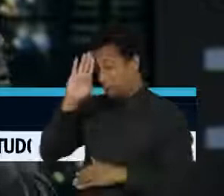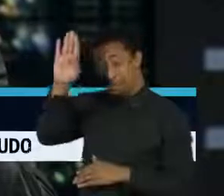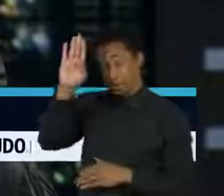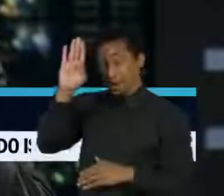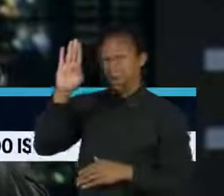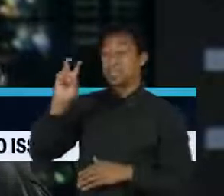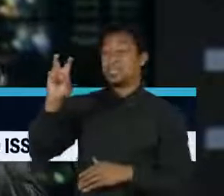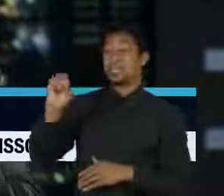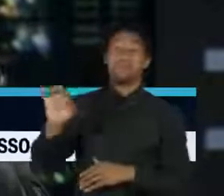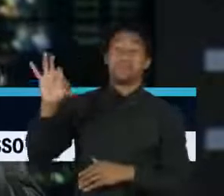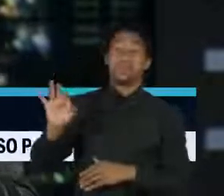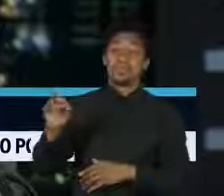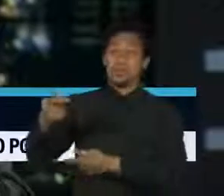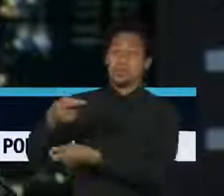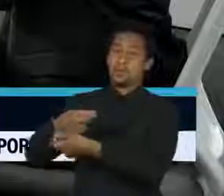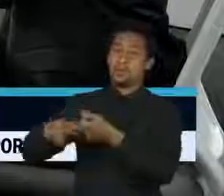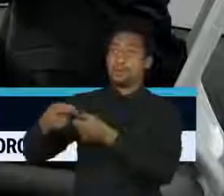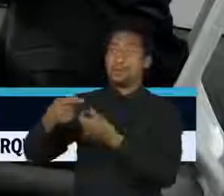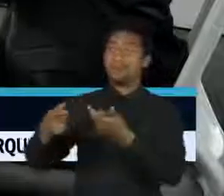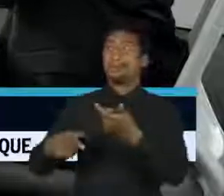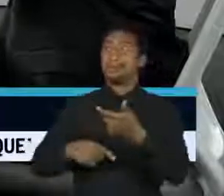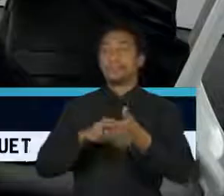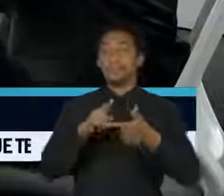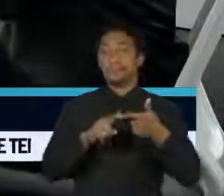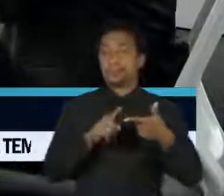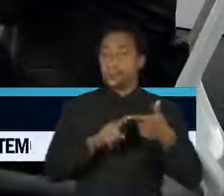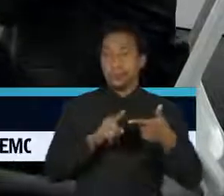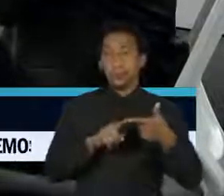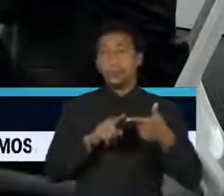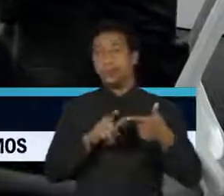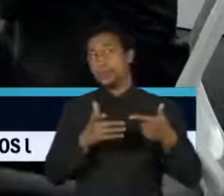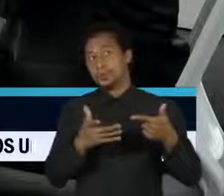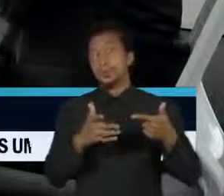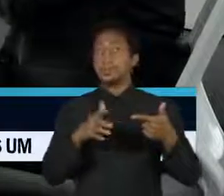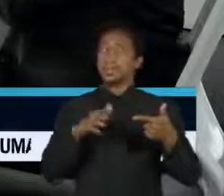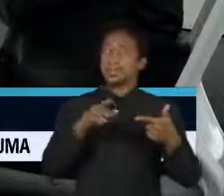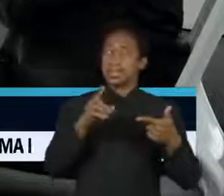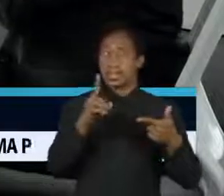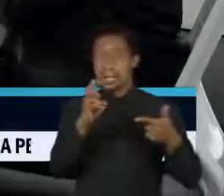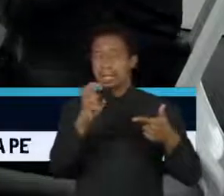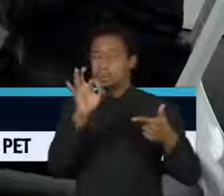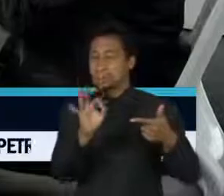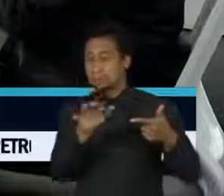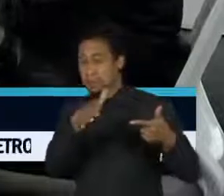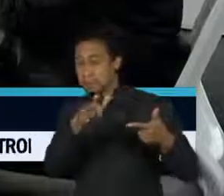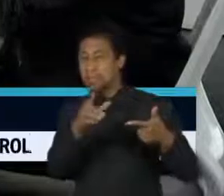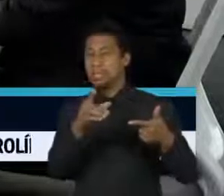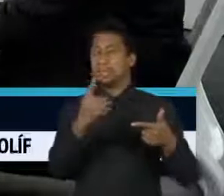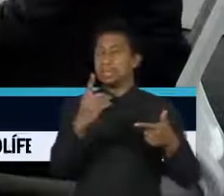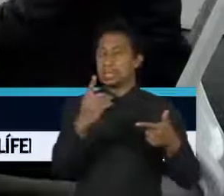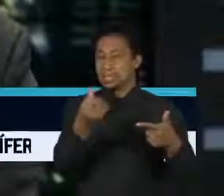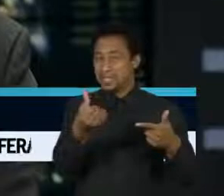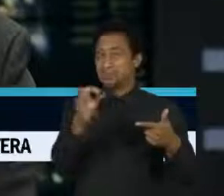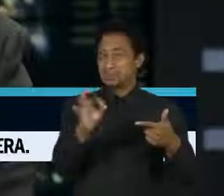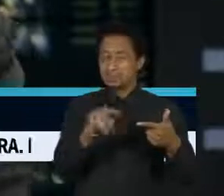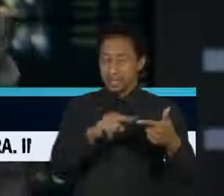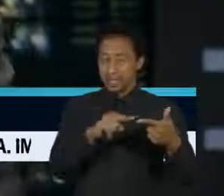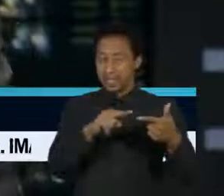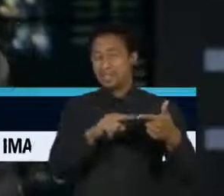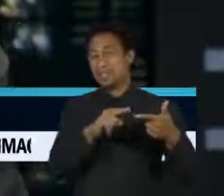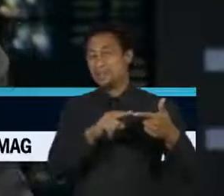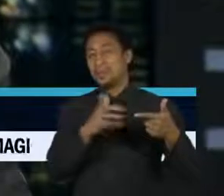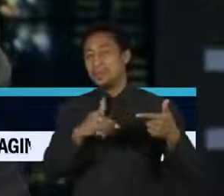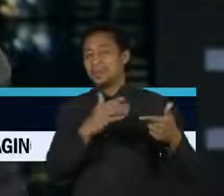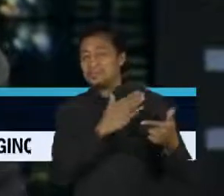depois vem lá com 15 e 16 outros dois temas econômicos mas não se percam E aí vem valor e segurança tetra vem mais